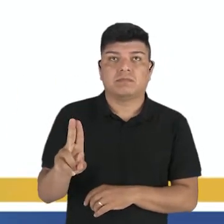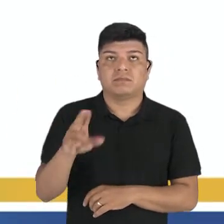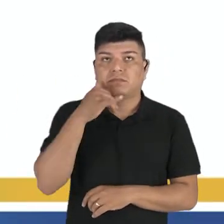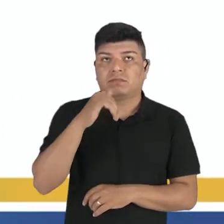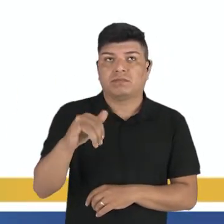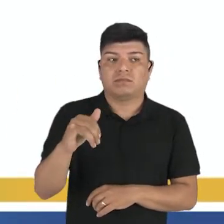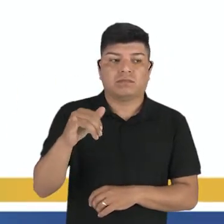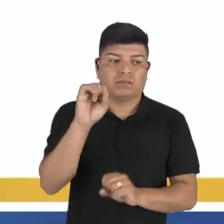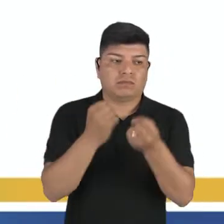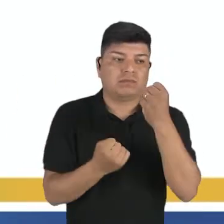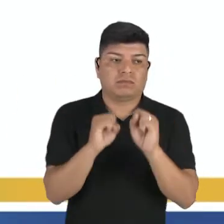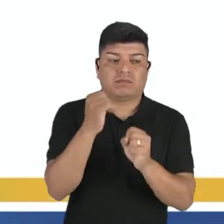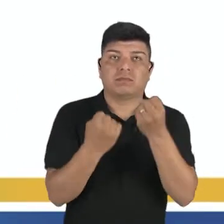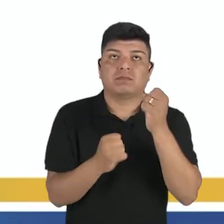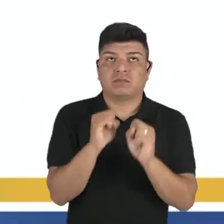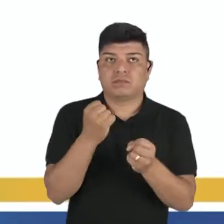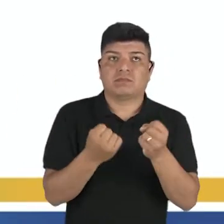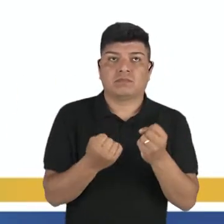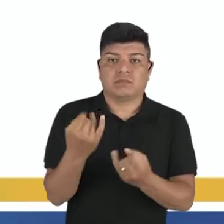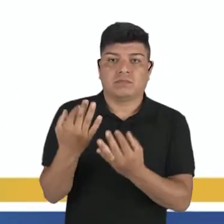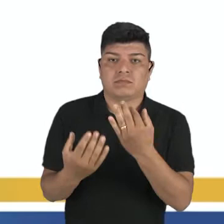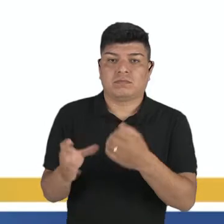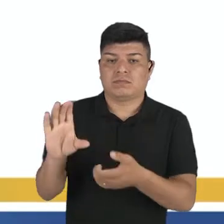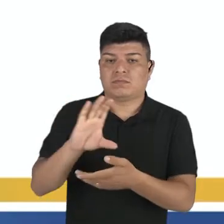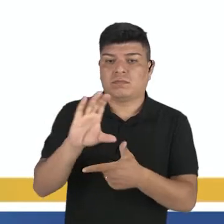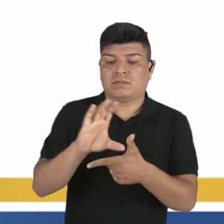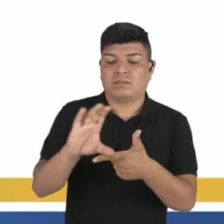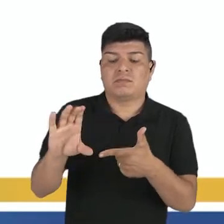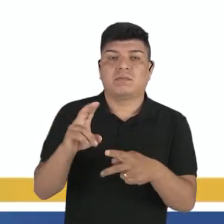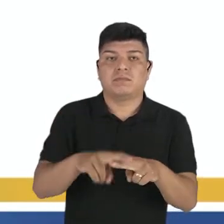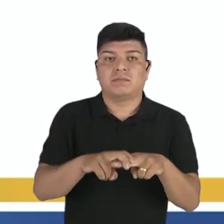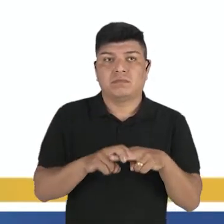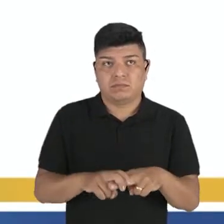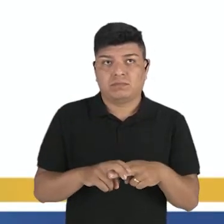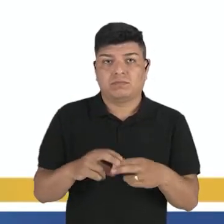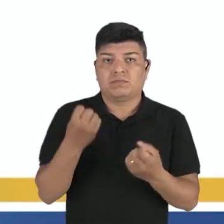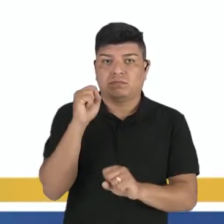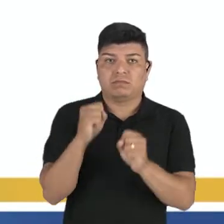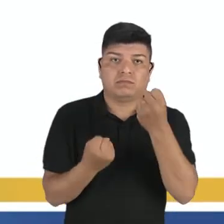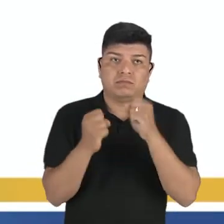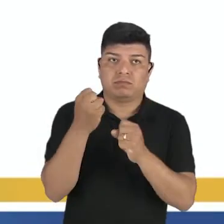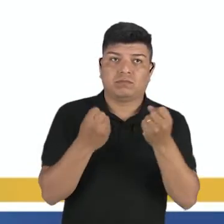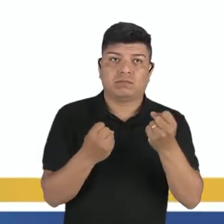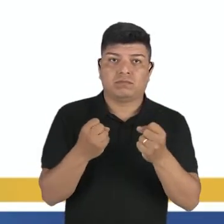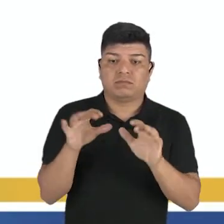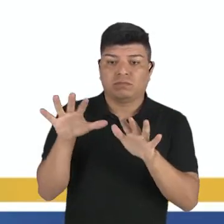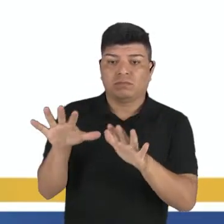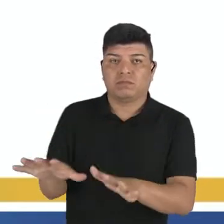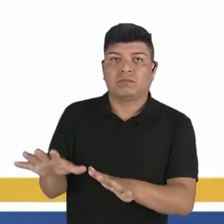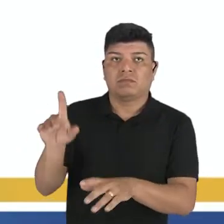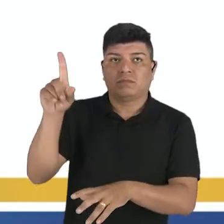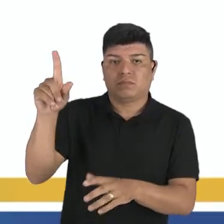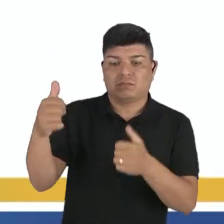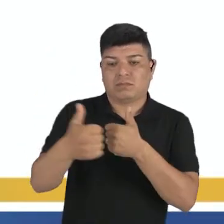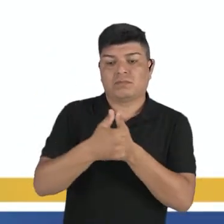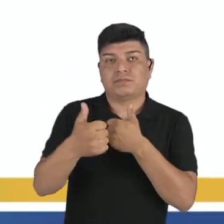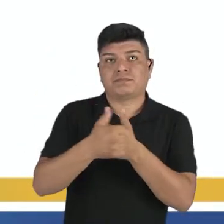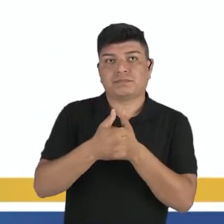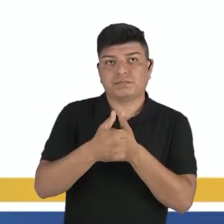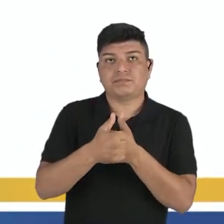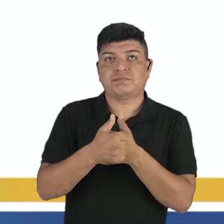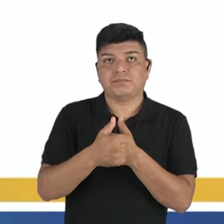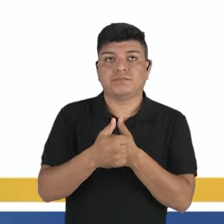para movimentar as máquinas, era obtida pela queima do carvão. Por isso, muitas indústrias foram se instalar próximo onde